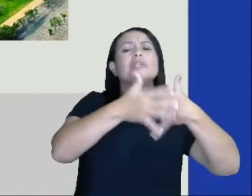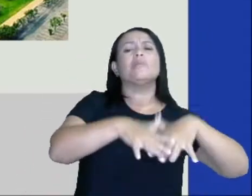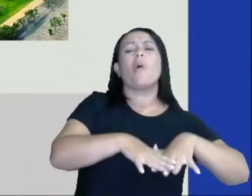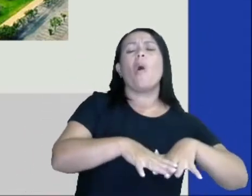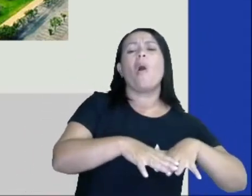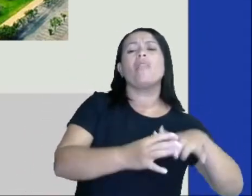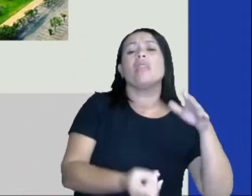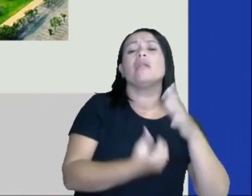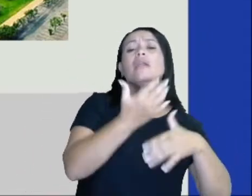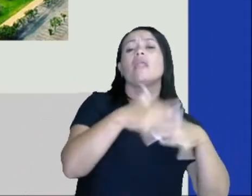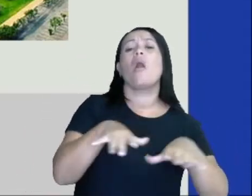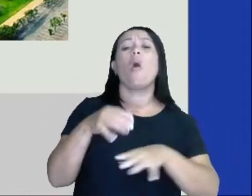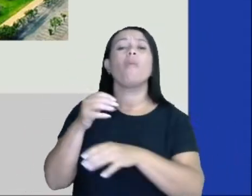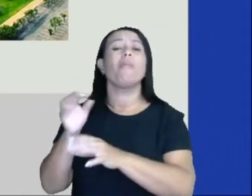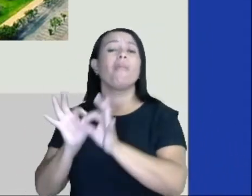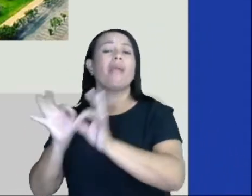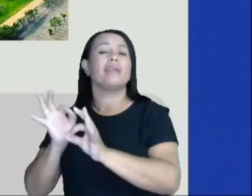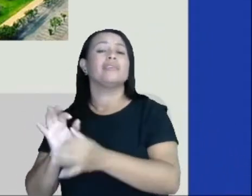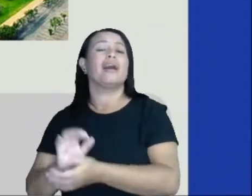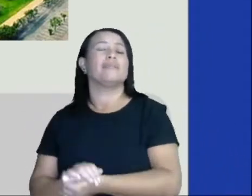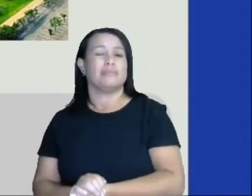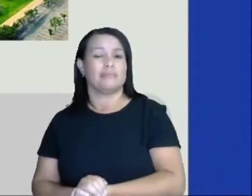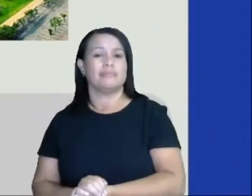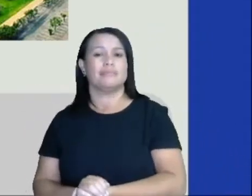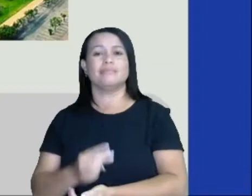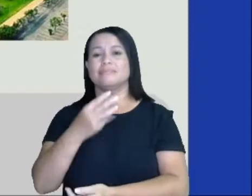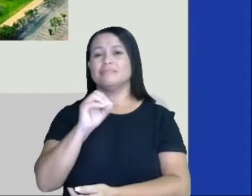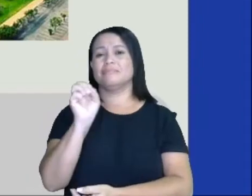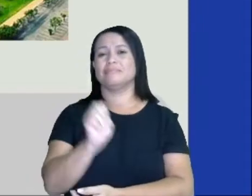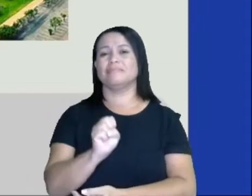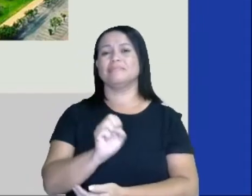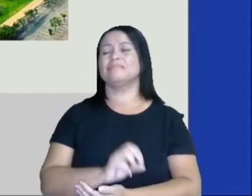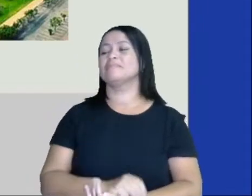ou foram planejadas. 30 segundos na tela.